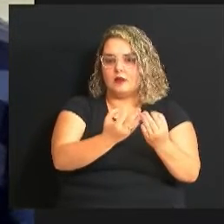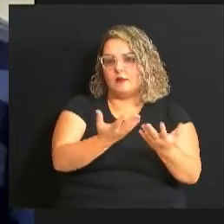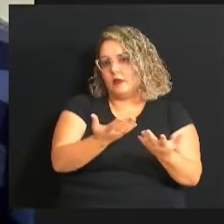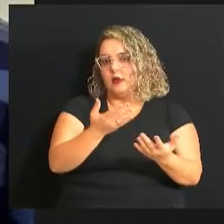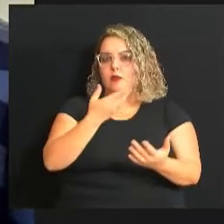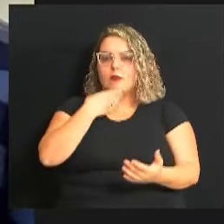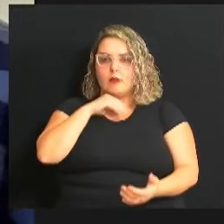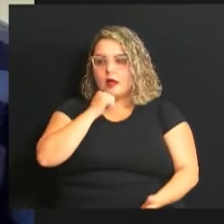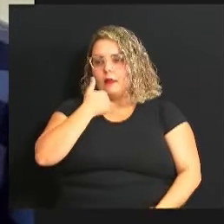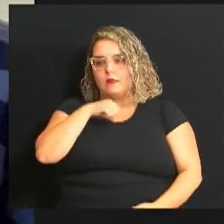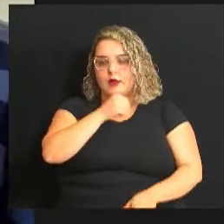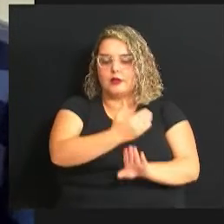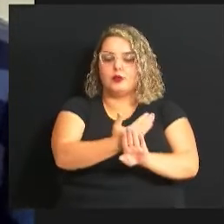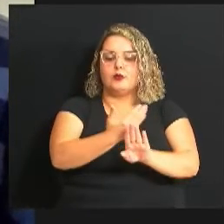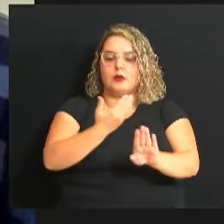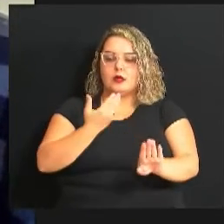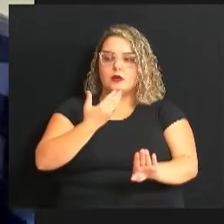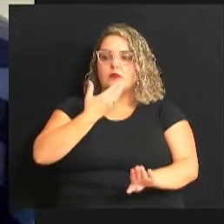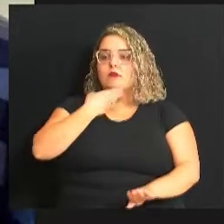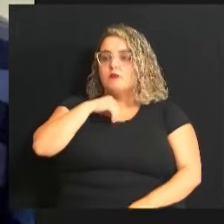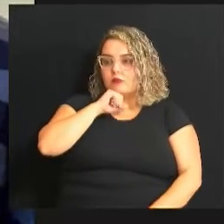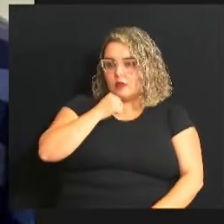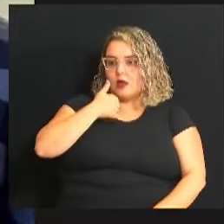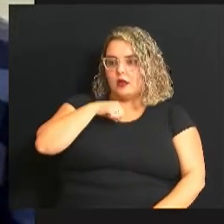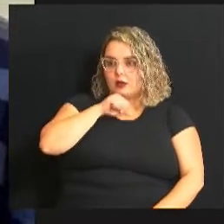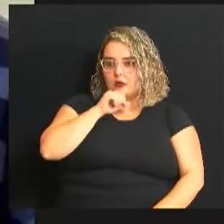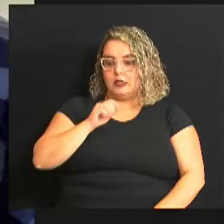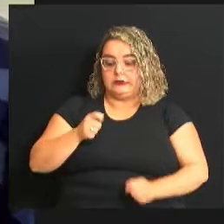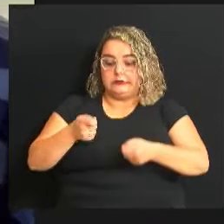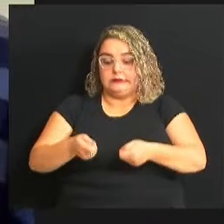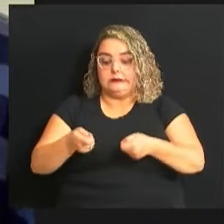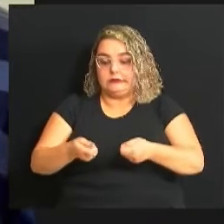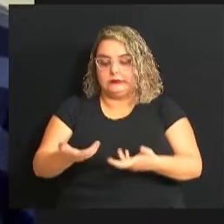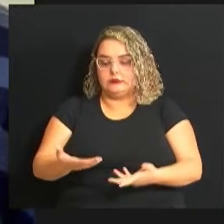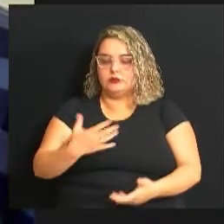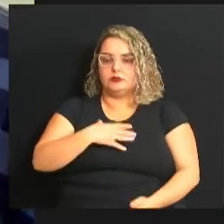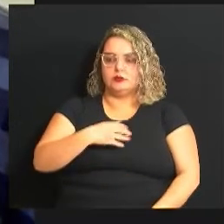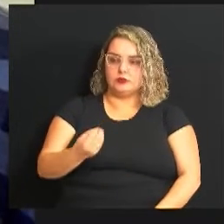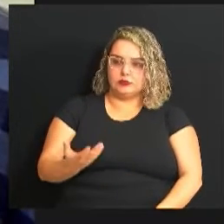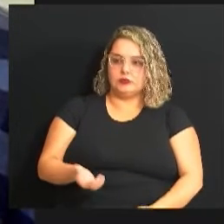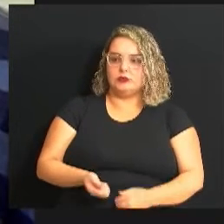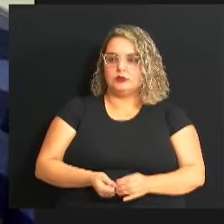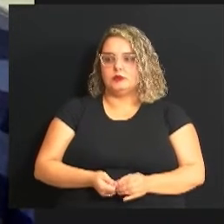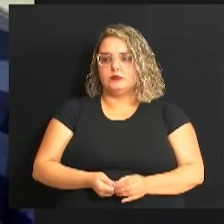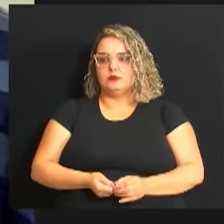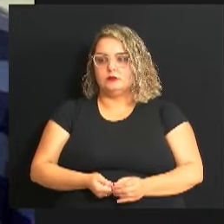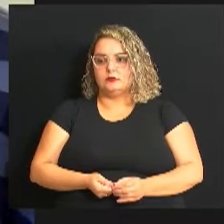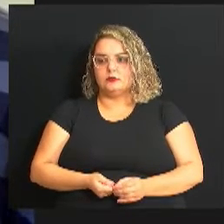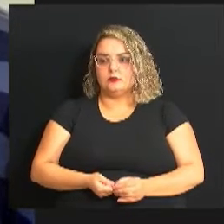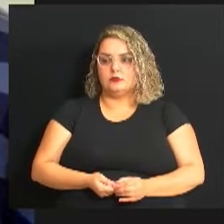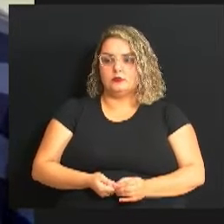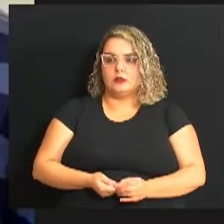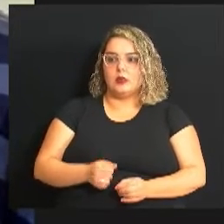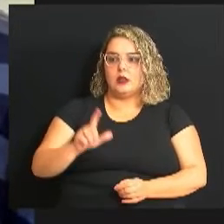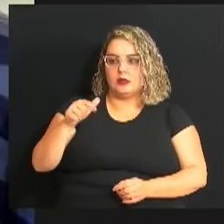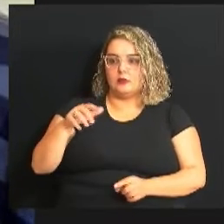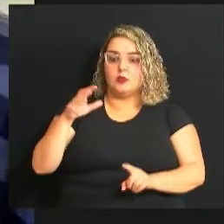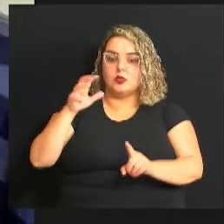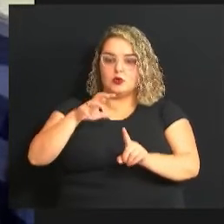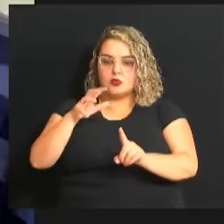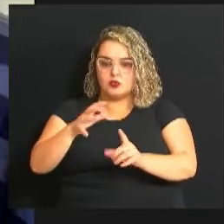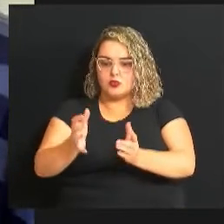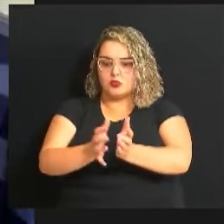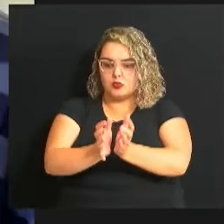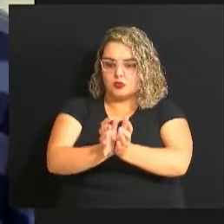menos 11, 12 anos, os pais são muito centralizadores nas vidas dos filhos. E depois de então, a influência que o grupo social exerce sobre